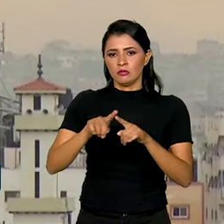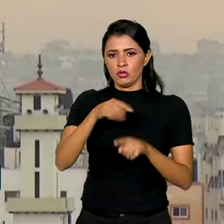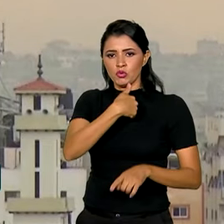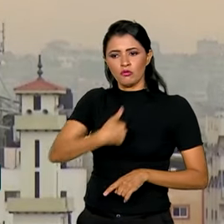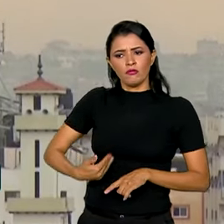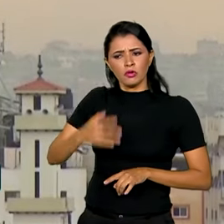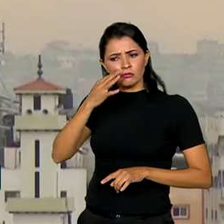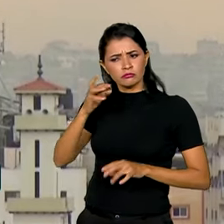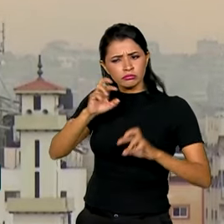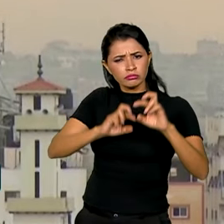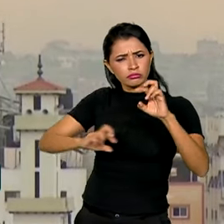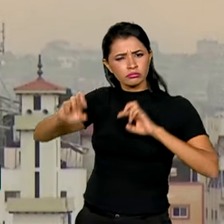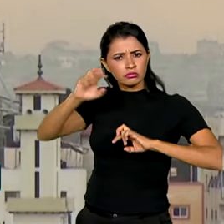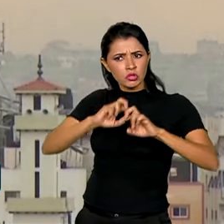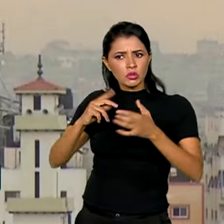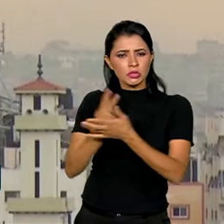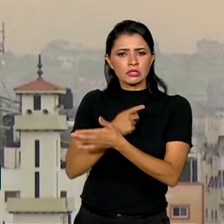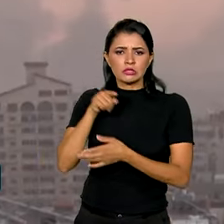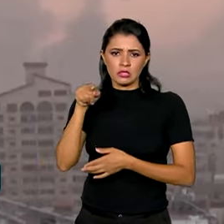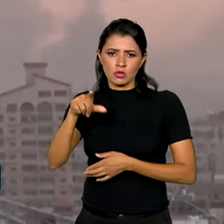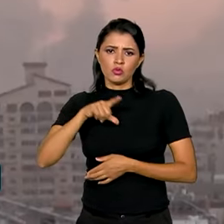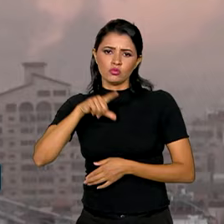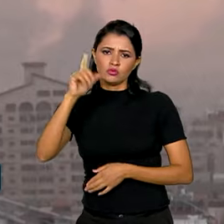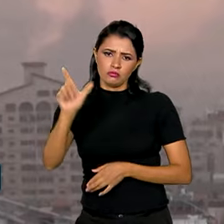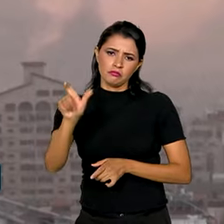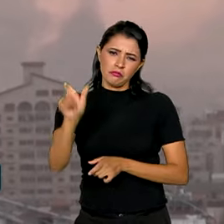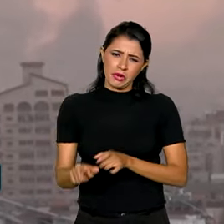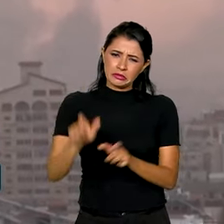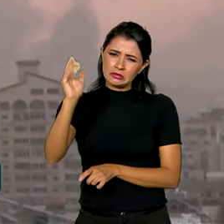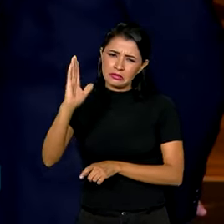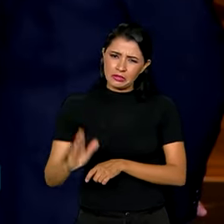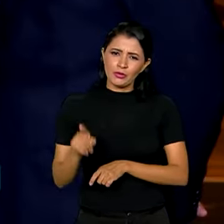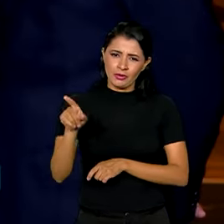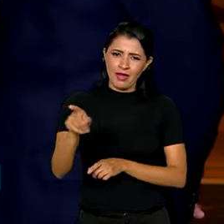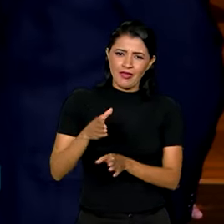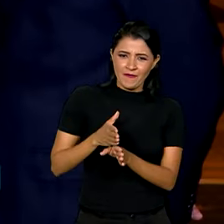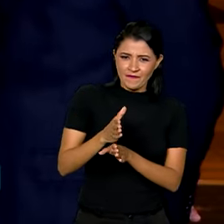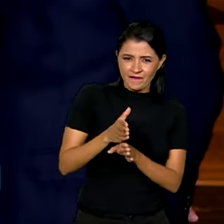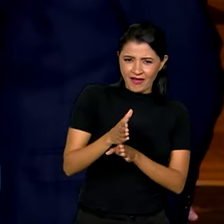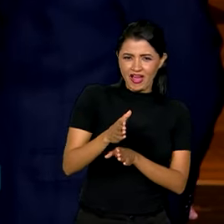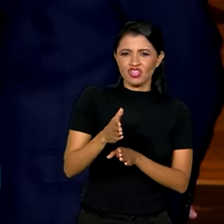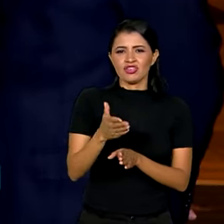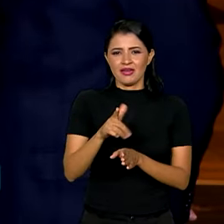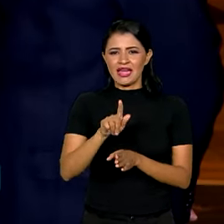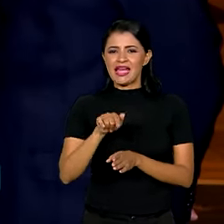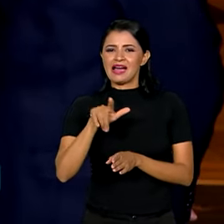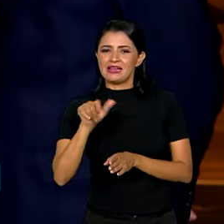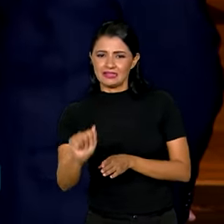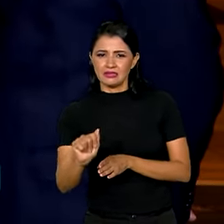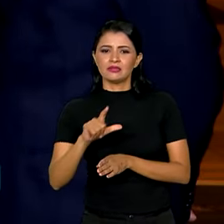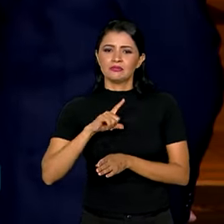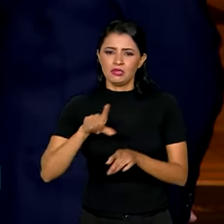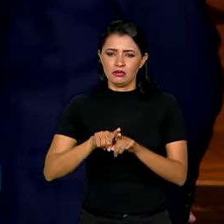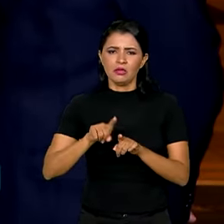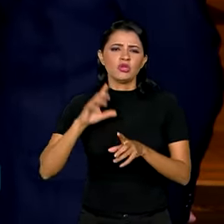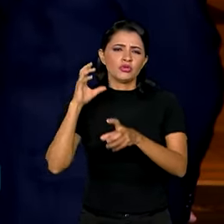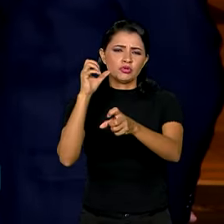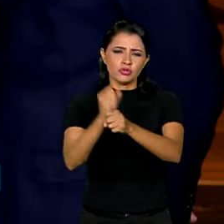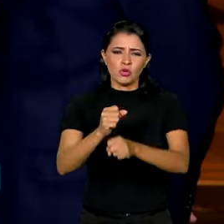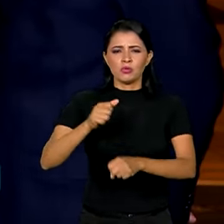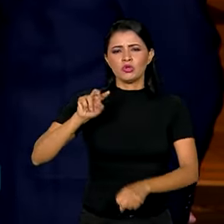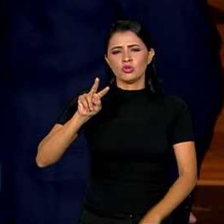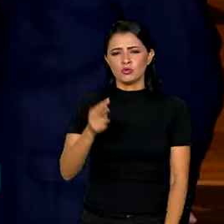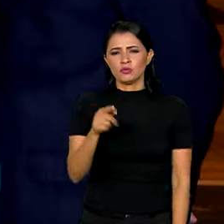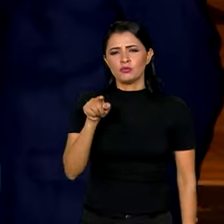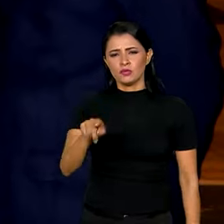monitora a situação dos brasileiros na faixa de Gaza e na Cisjordânia. Ainda temos cerca de 2.500